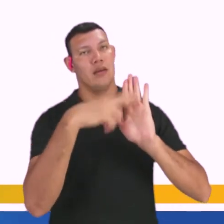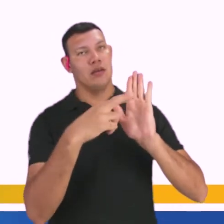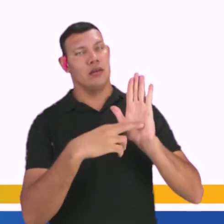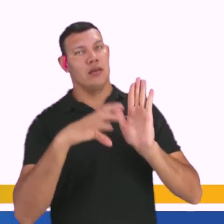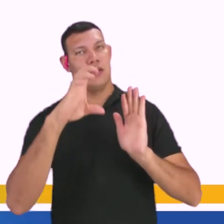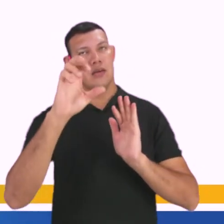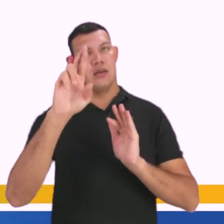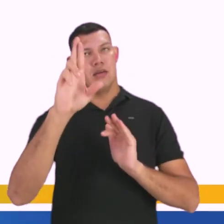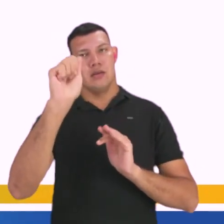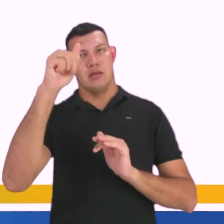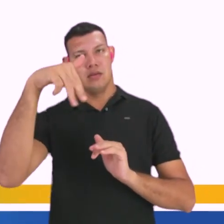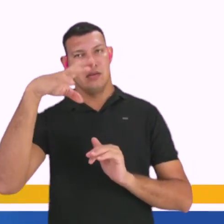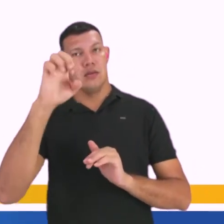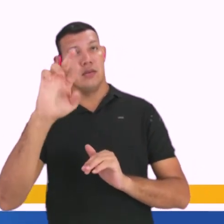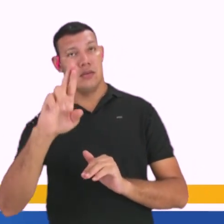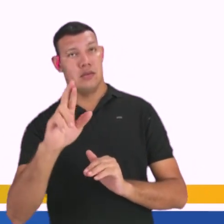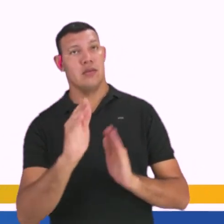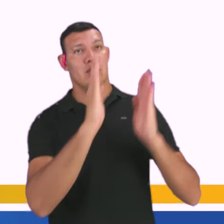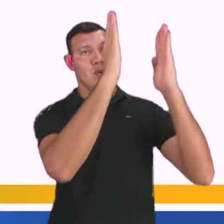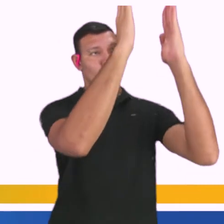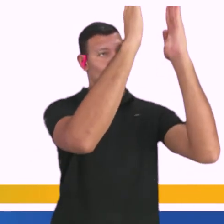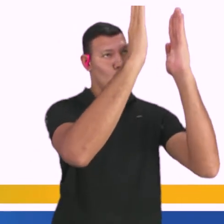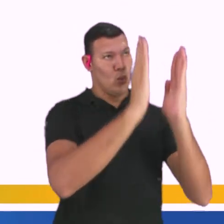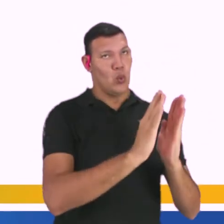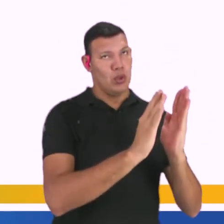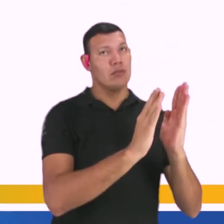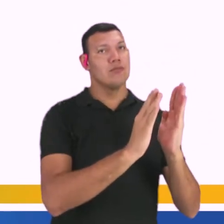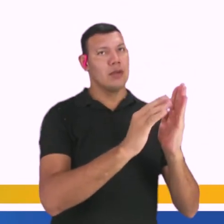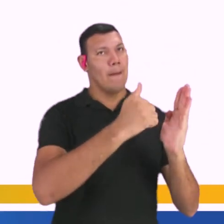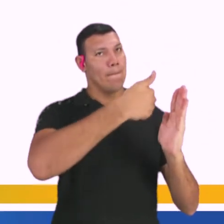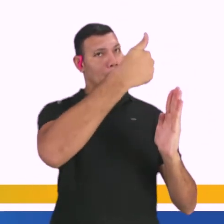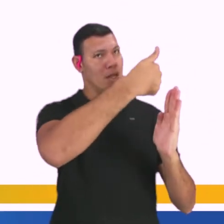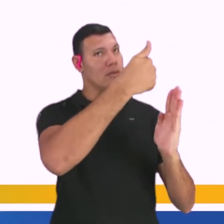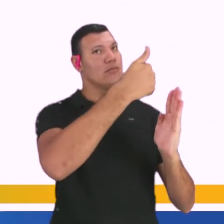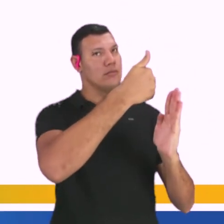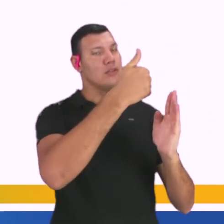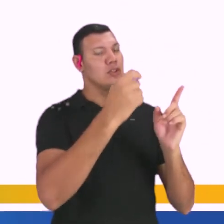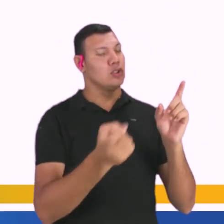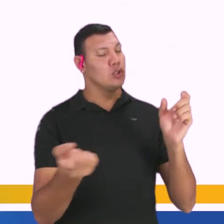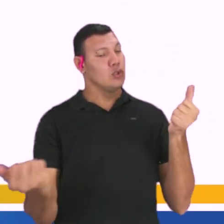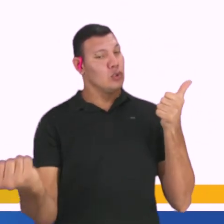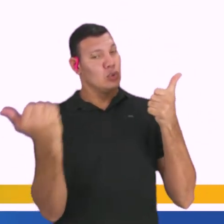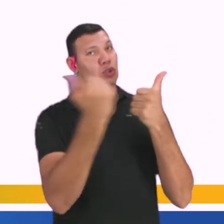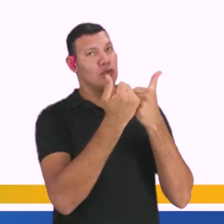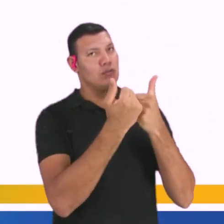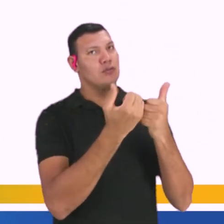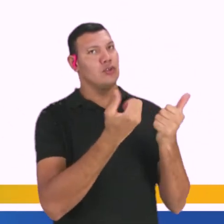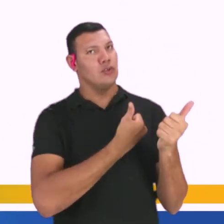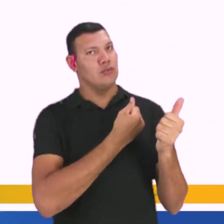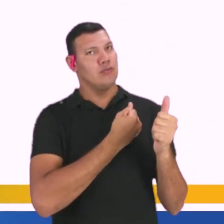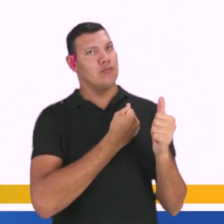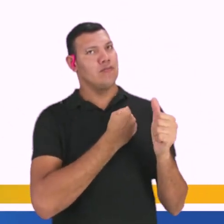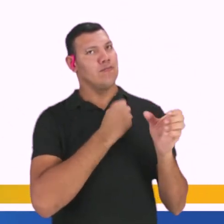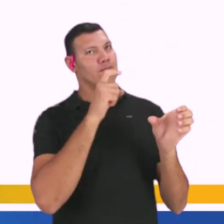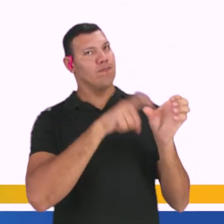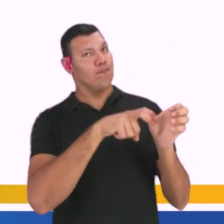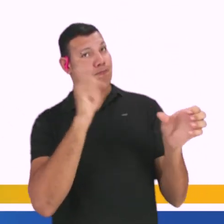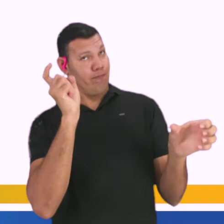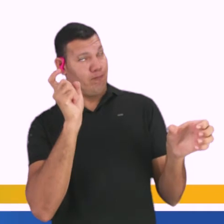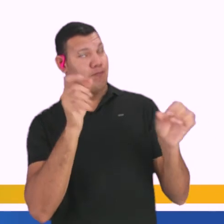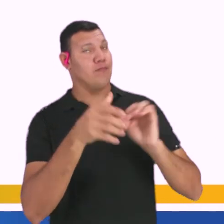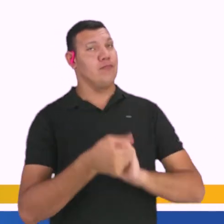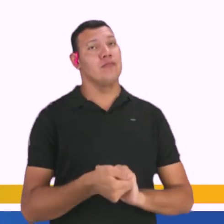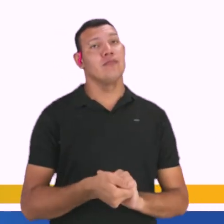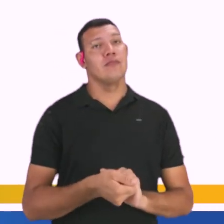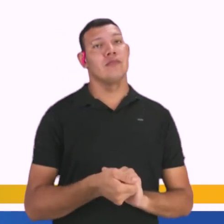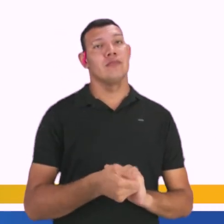nessa primeira coluna eu vou substituir pelos termos Independentes que nós temos lá no sistema Eu percebo que